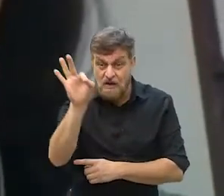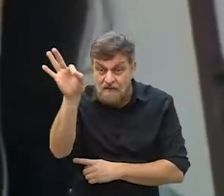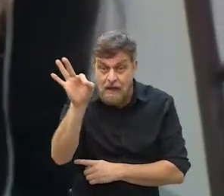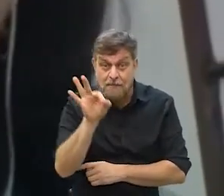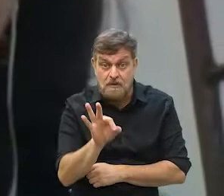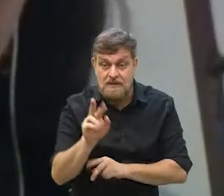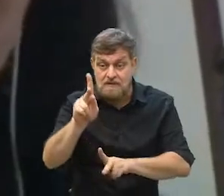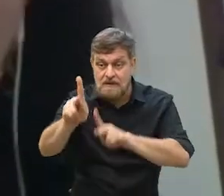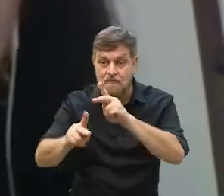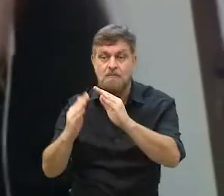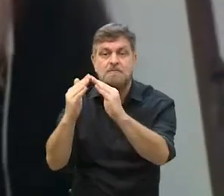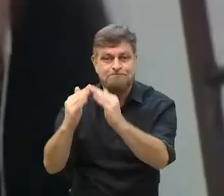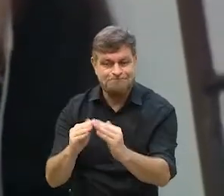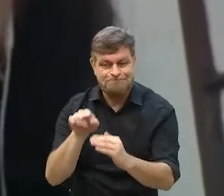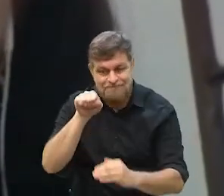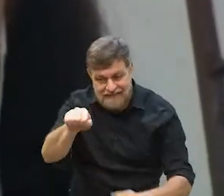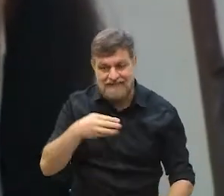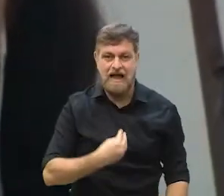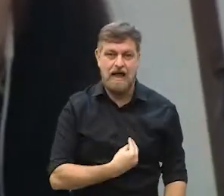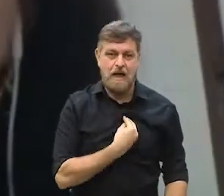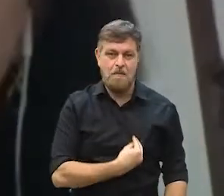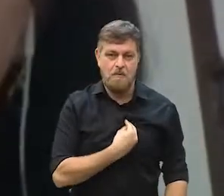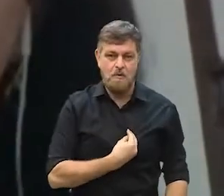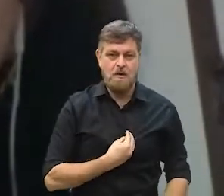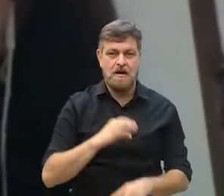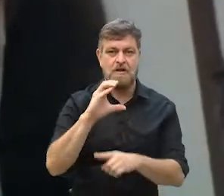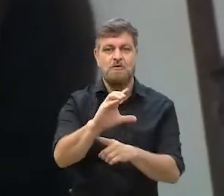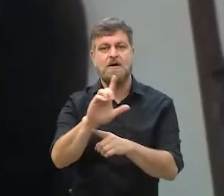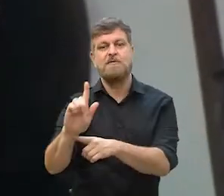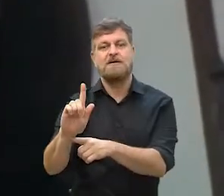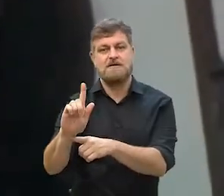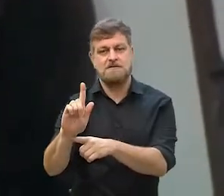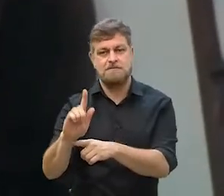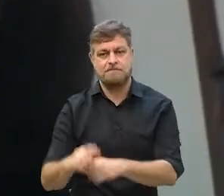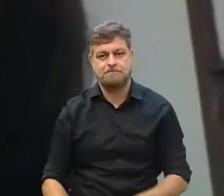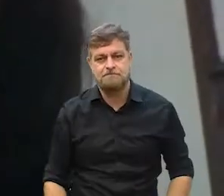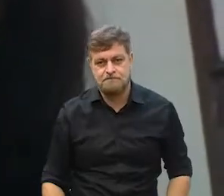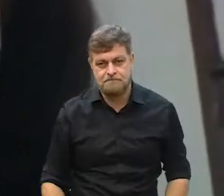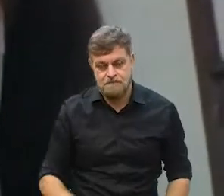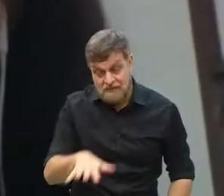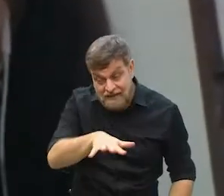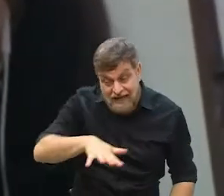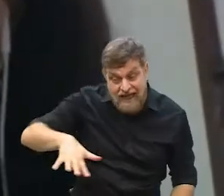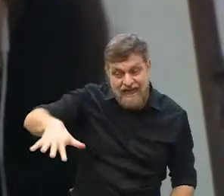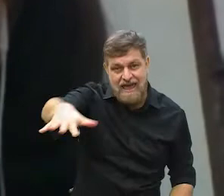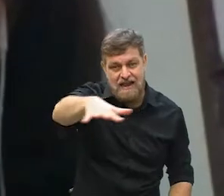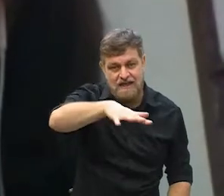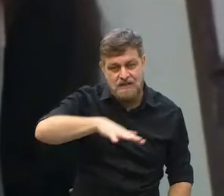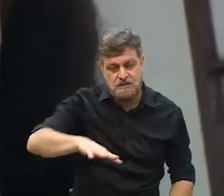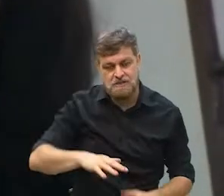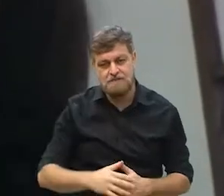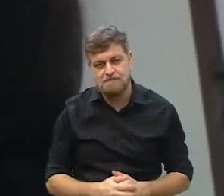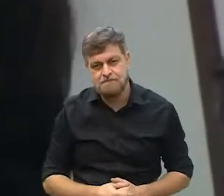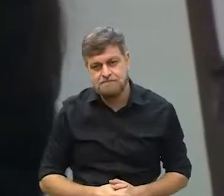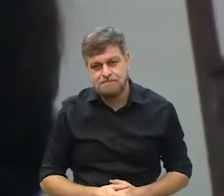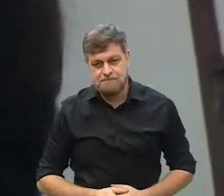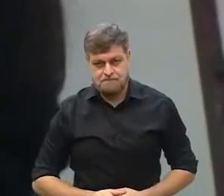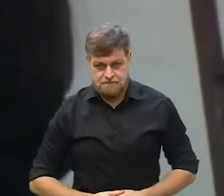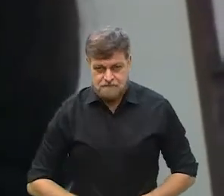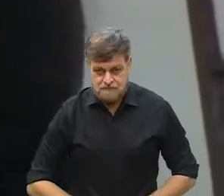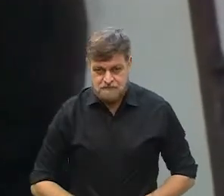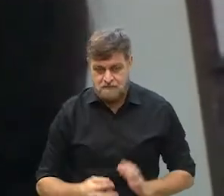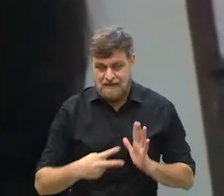população residindo no distrito de Campo Grande, né? Na região. Então, trata-se de